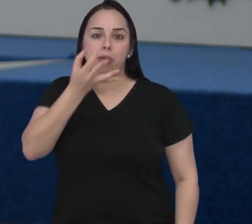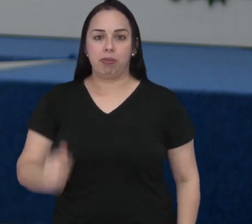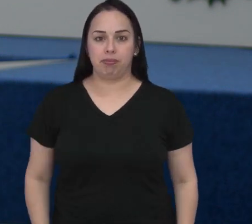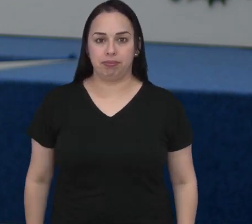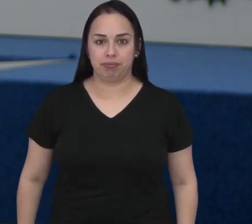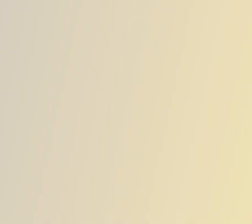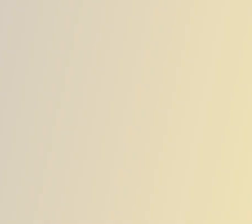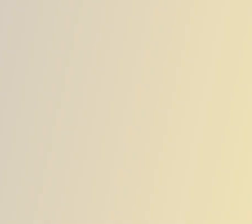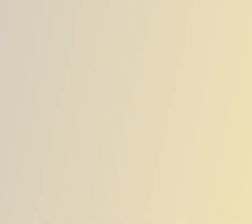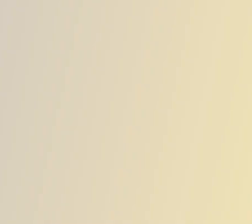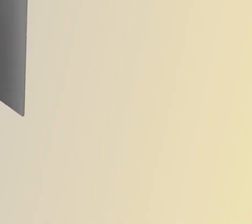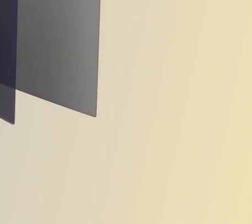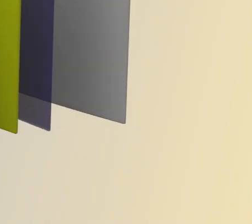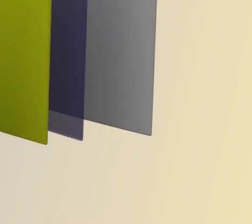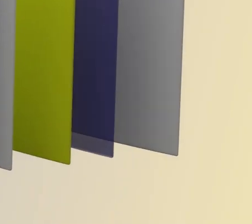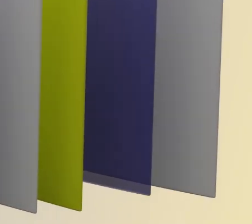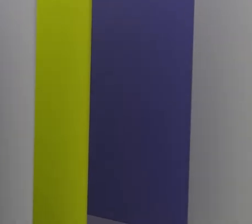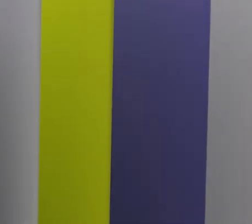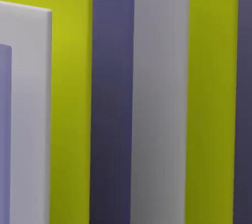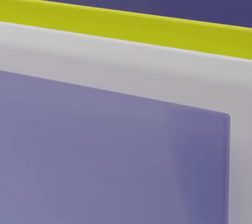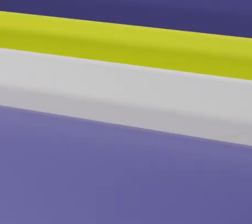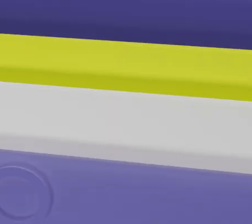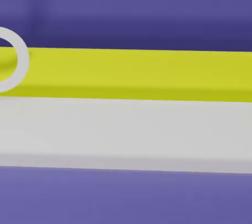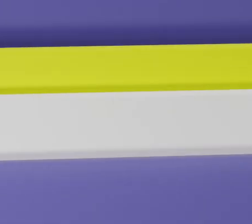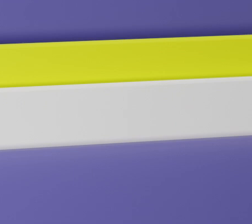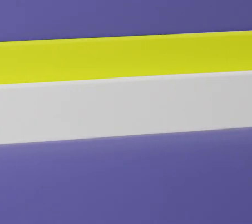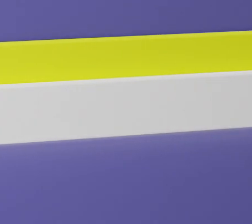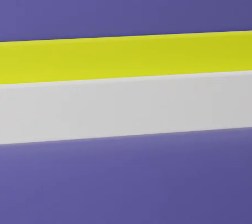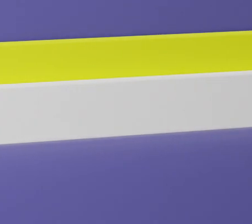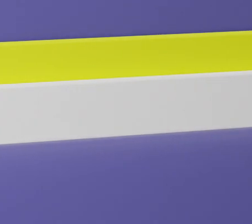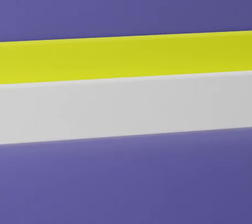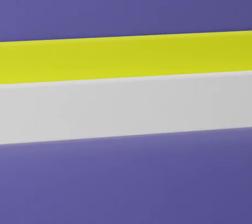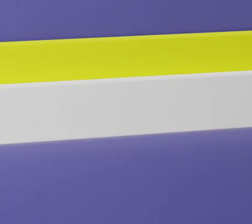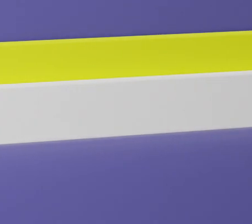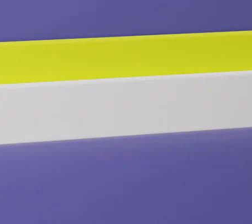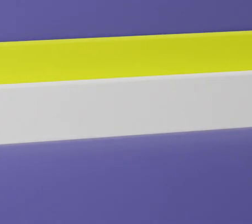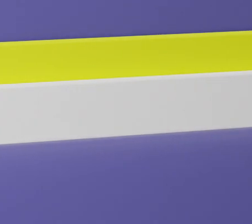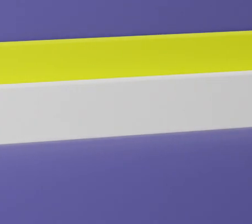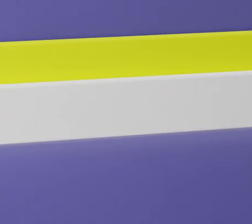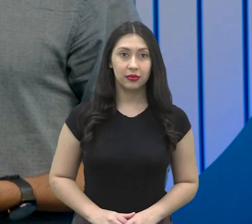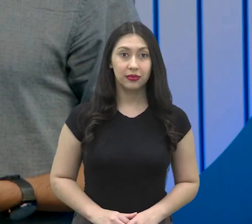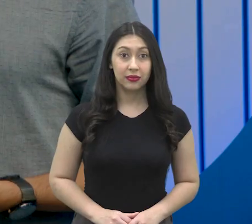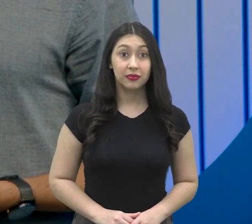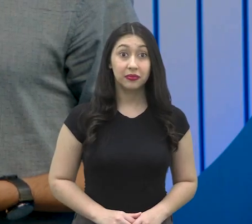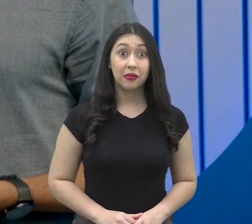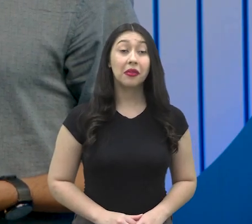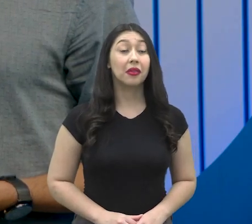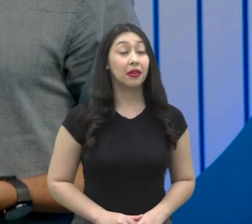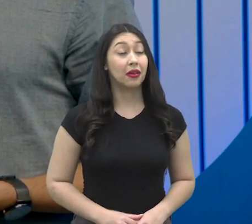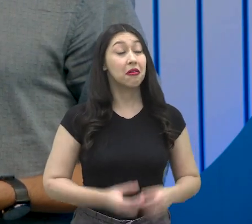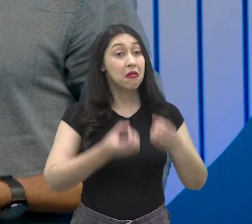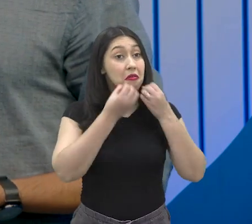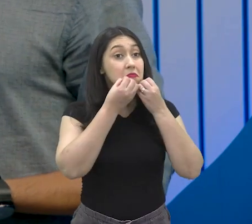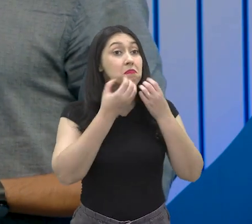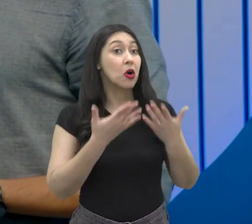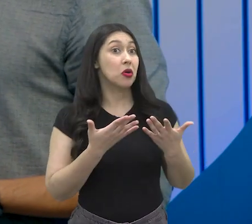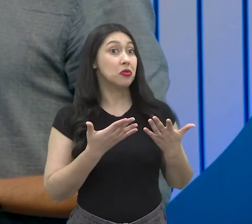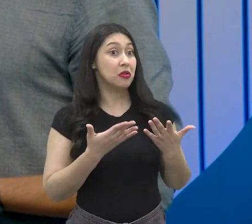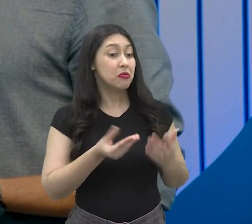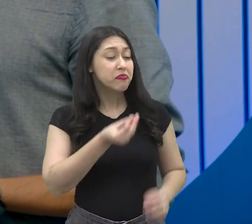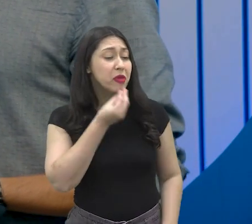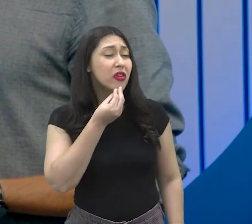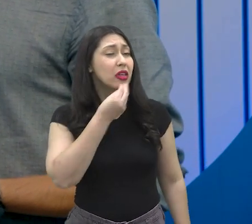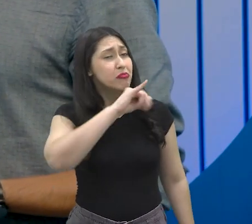presidente da Câmara. É sempre bom, né, Matheus, aproveitar